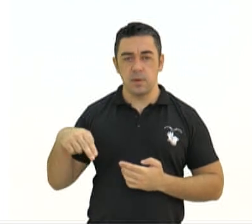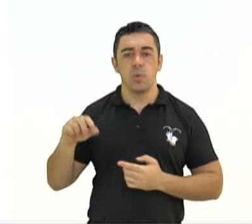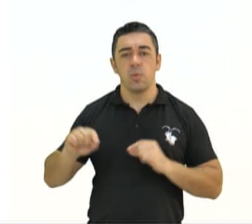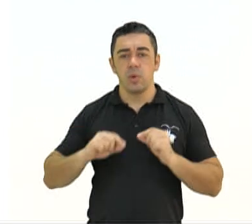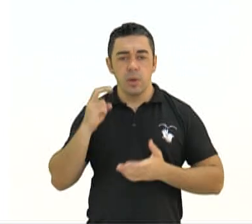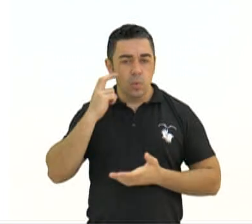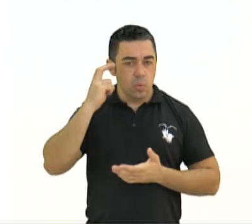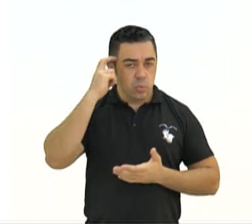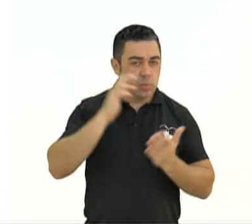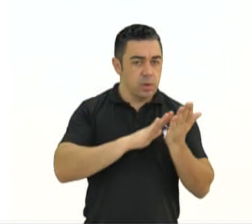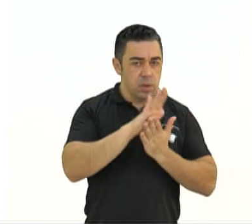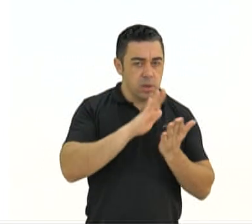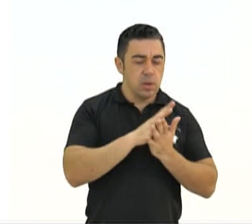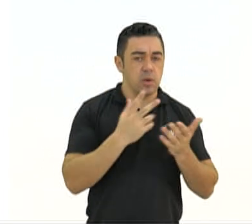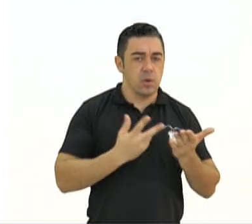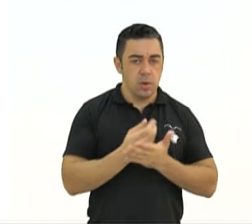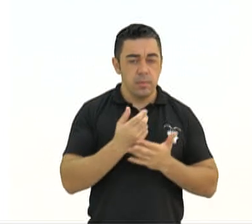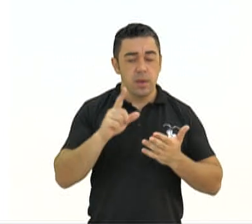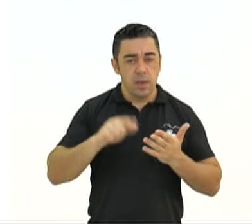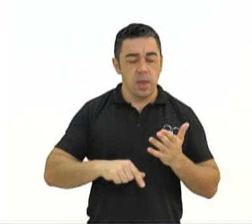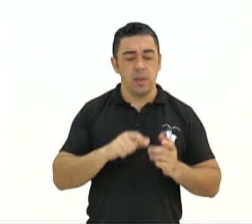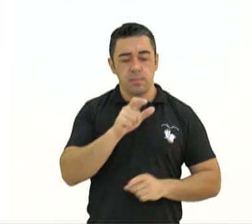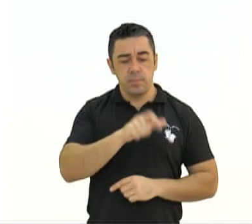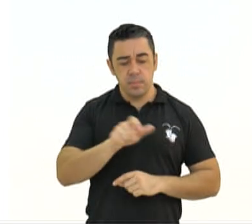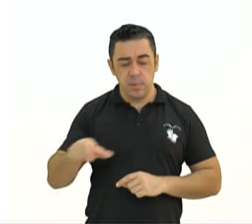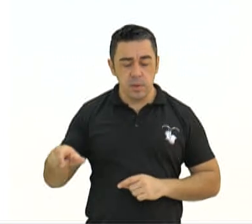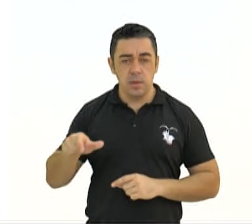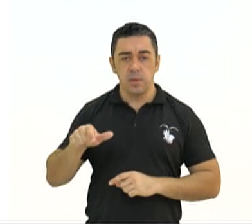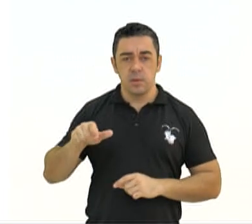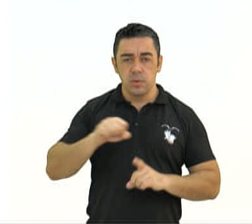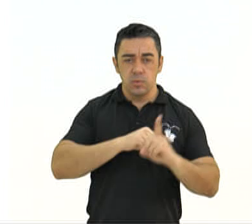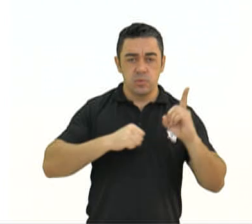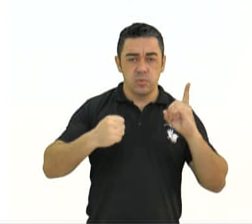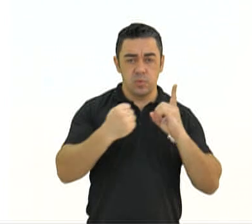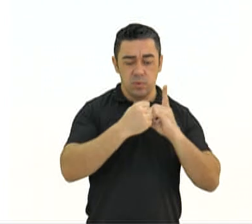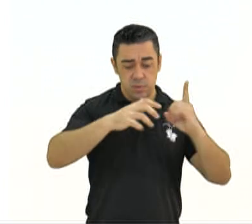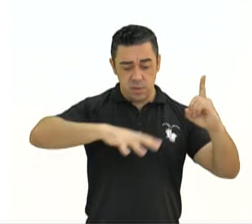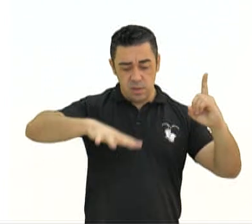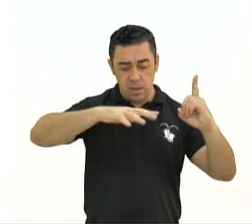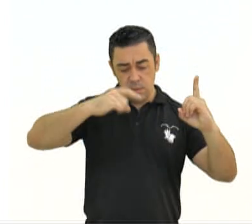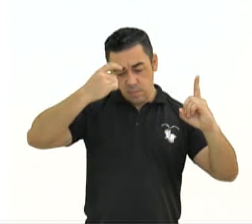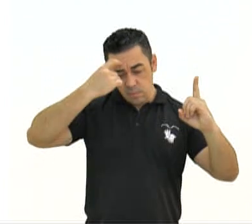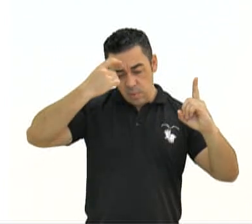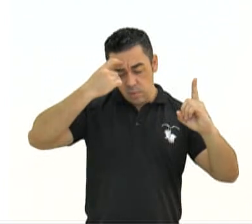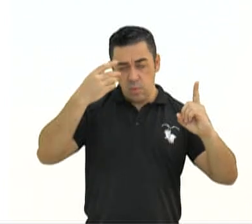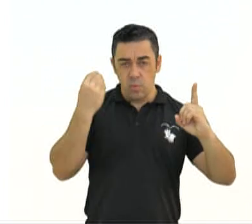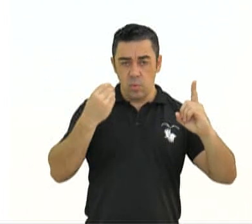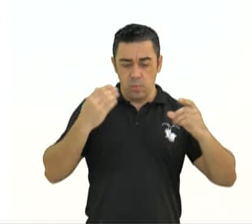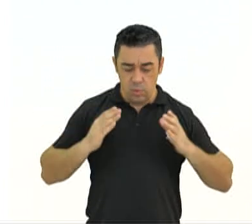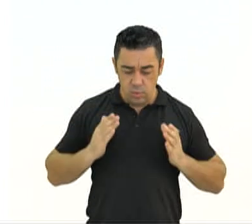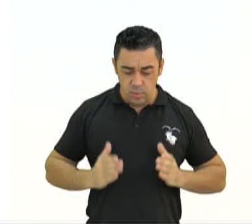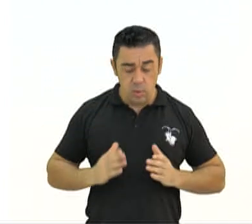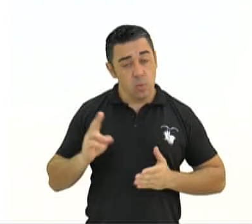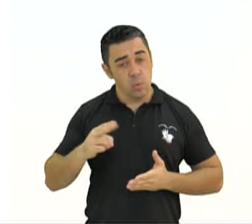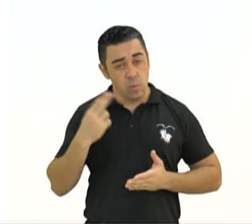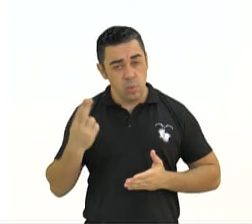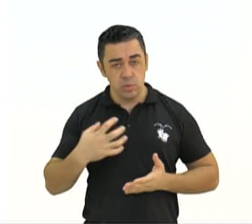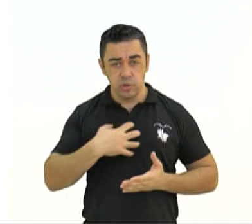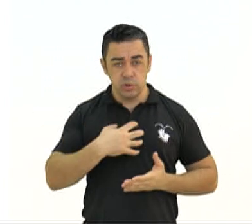o modo peculiar pelo qual os membros de uma sociedade de consumidores pensam seus comportamentos ou pelo qual se comportam de